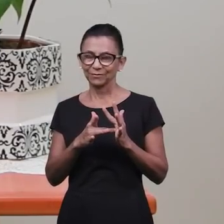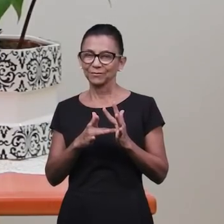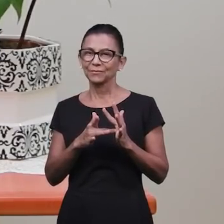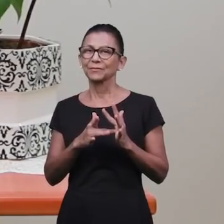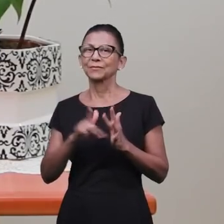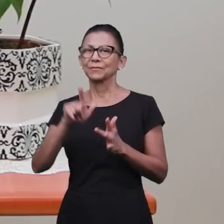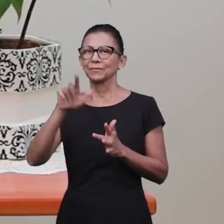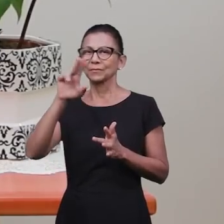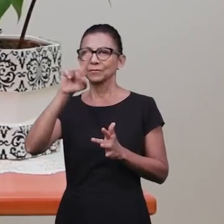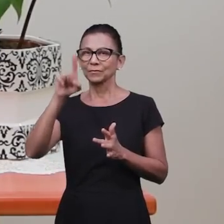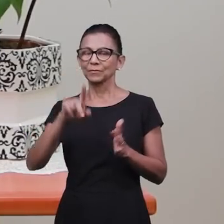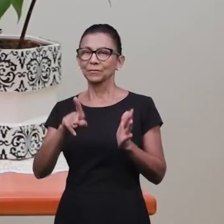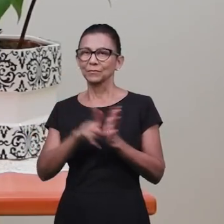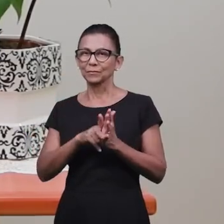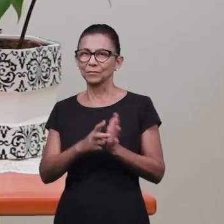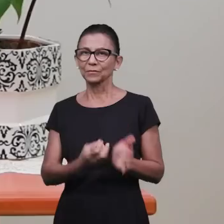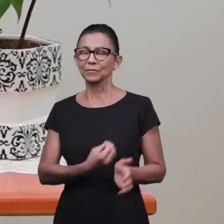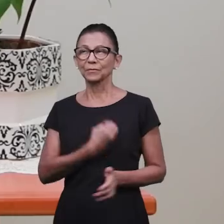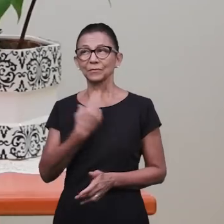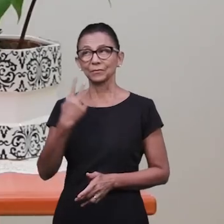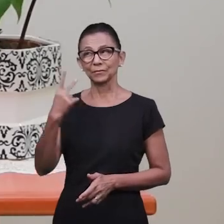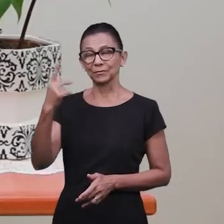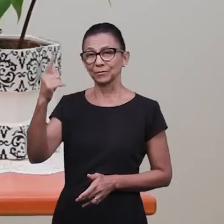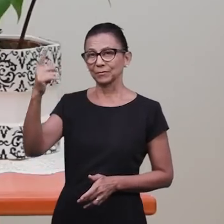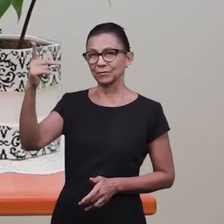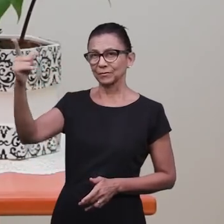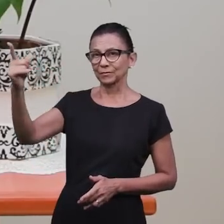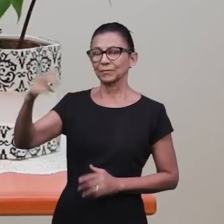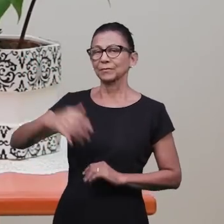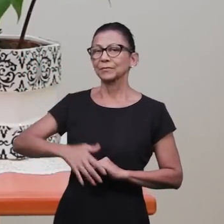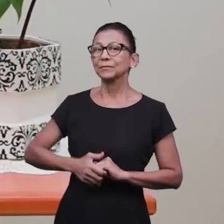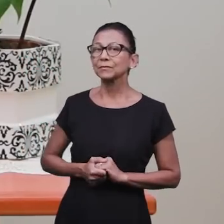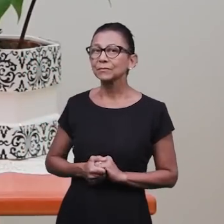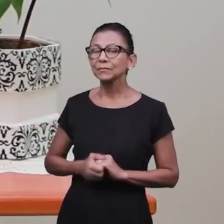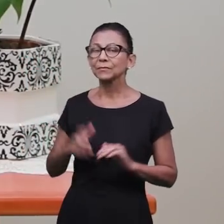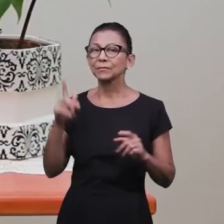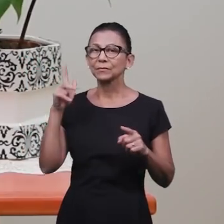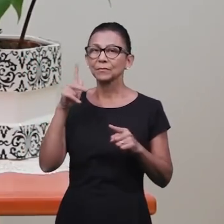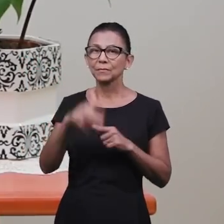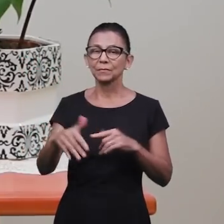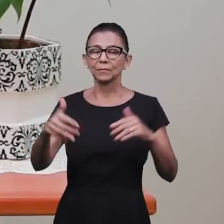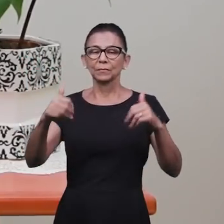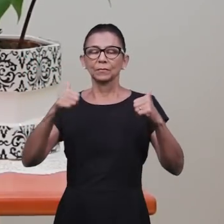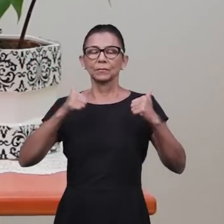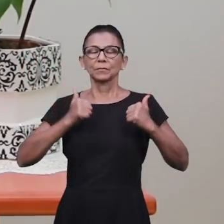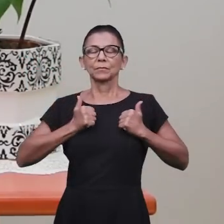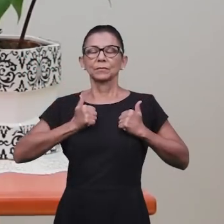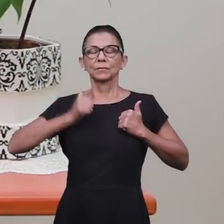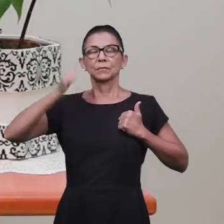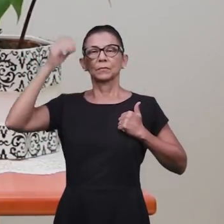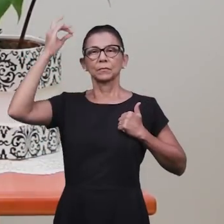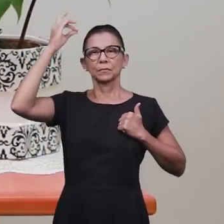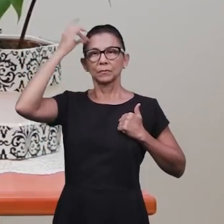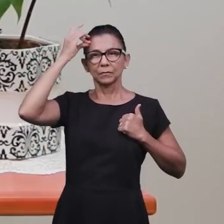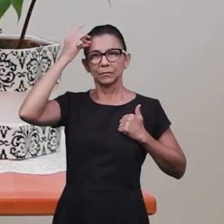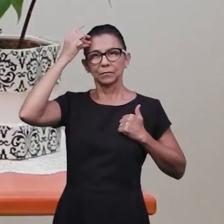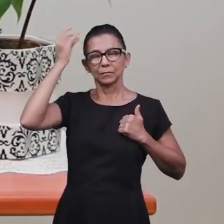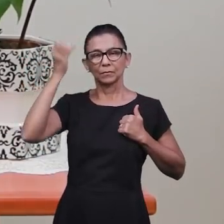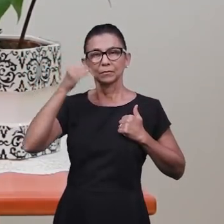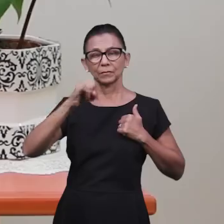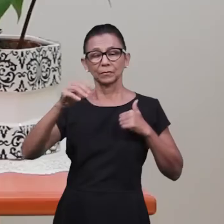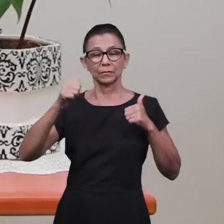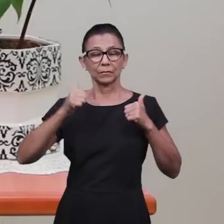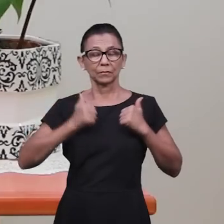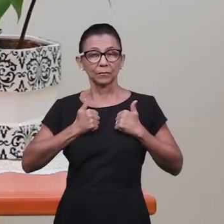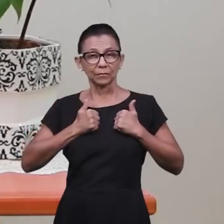eterna, ela impede o comodismo espiritual, que conduz à morte, que conduz a